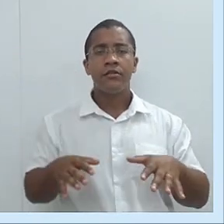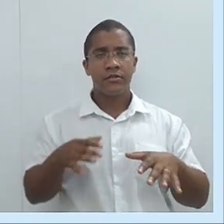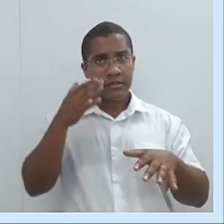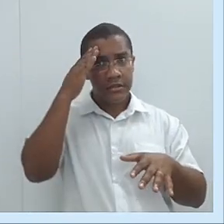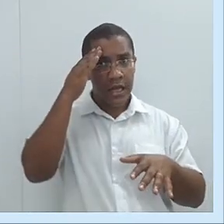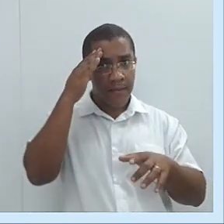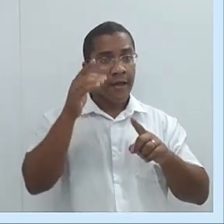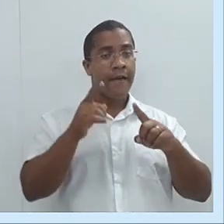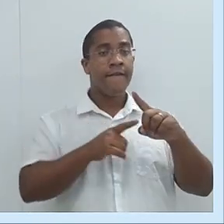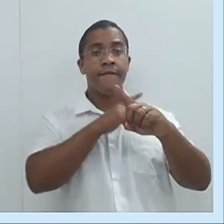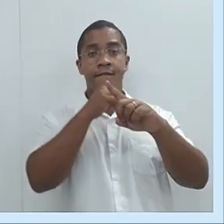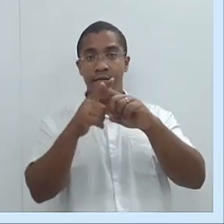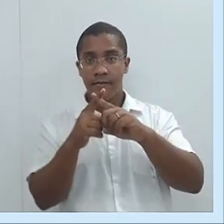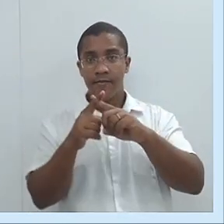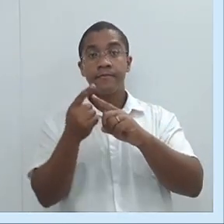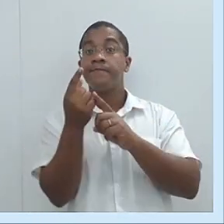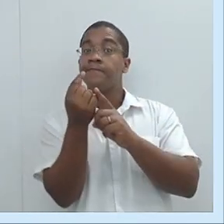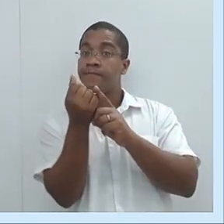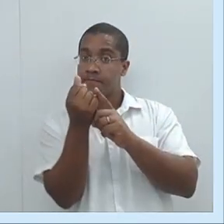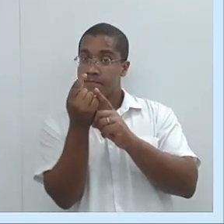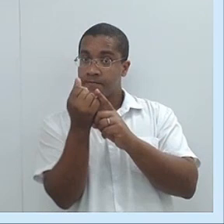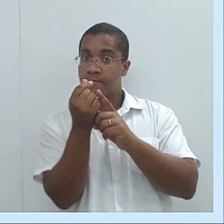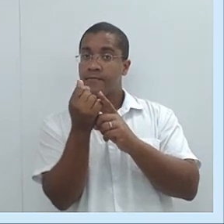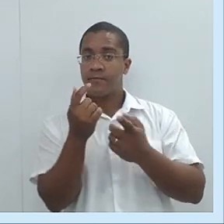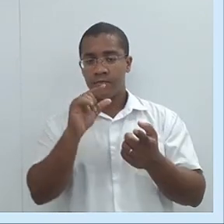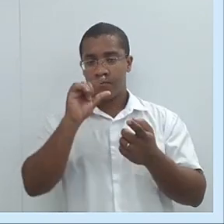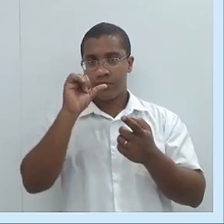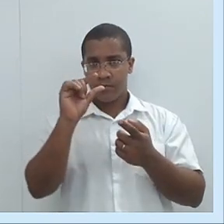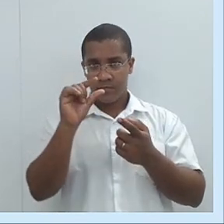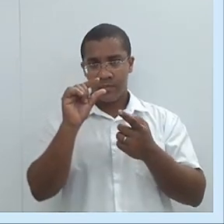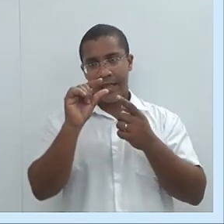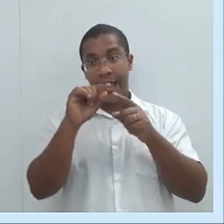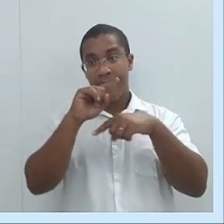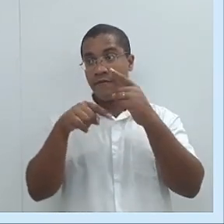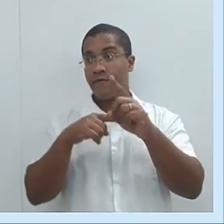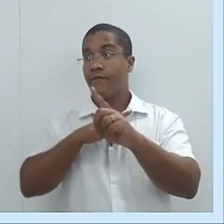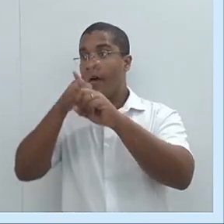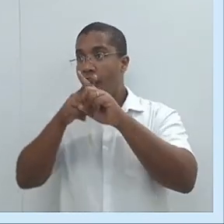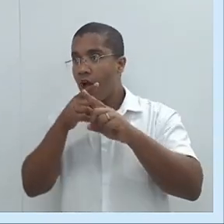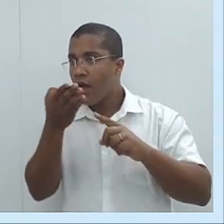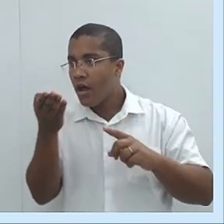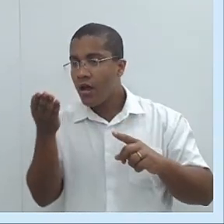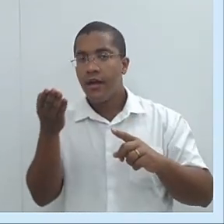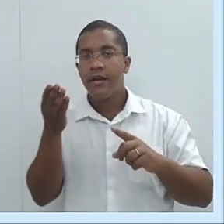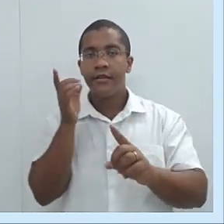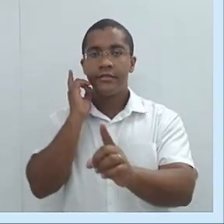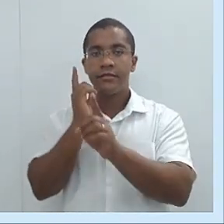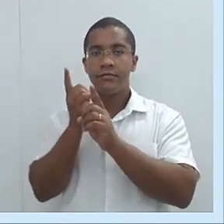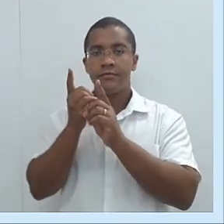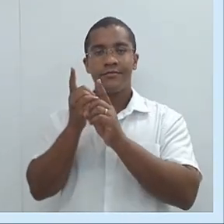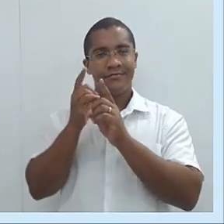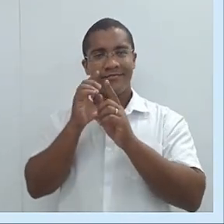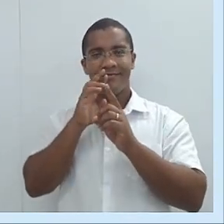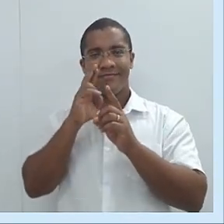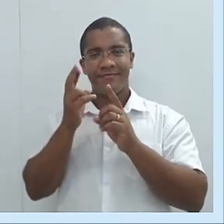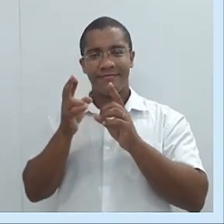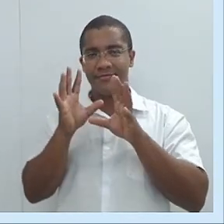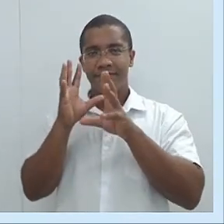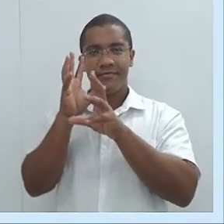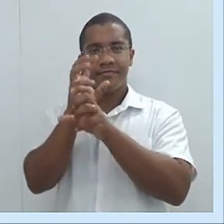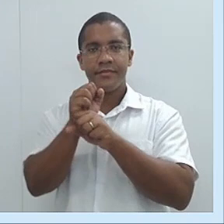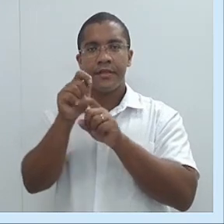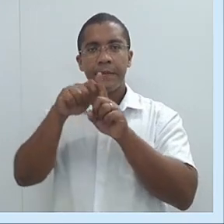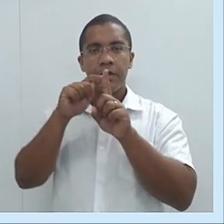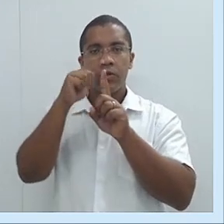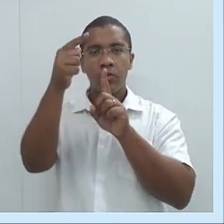só multiplicar pela taxa, né, da tarifa. Quando você multiplica, você vai saber quanto é que você vai